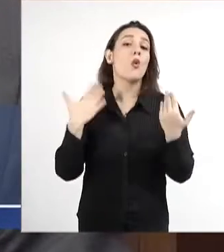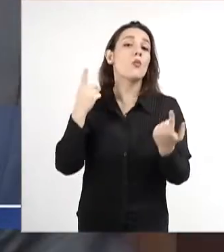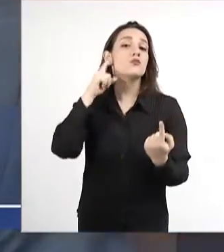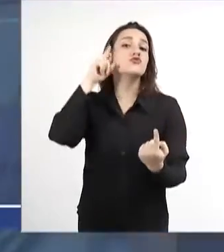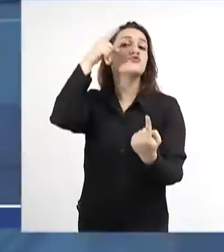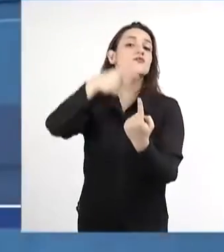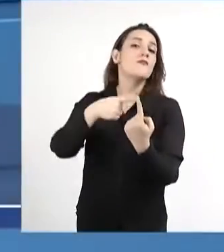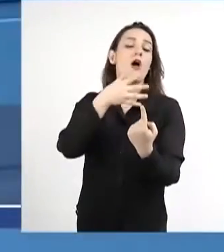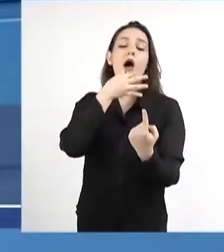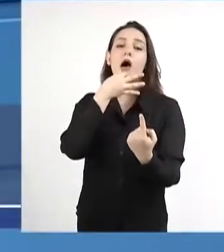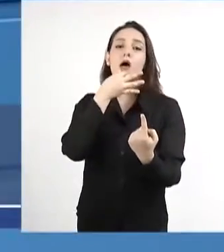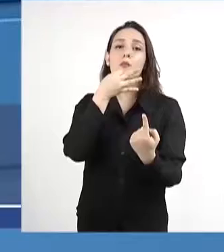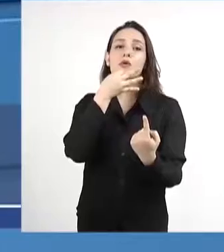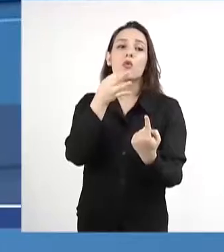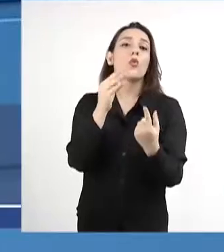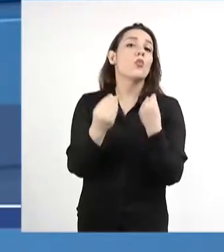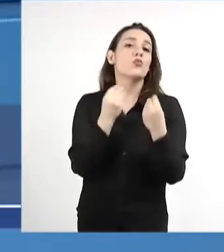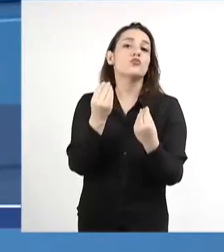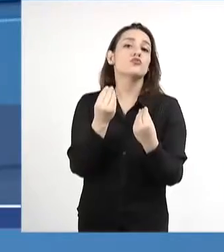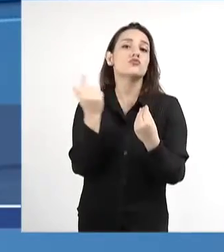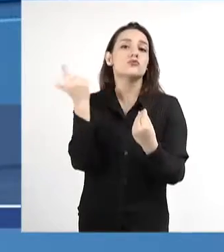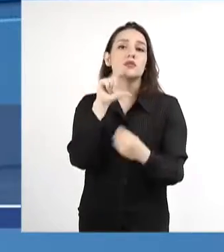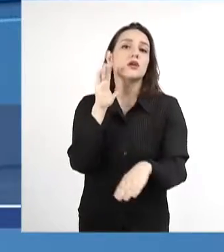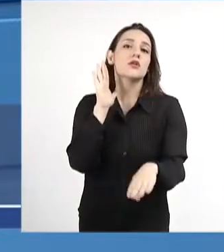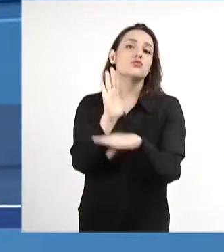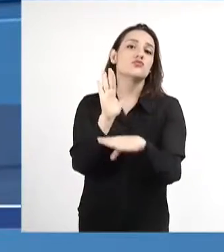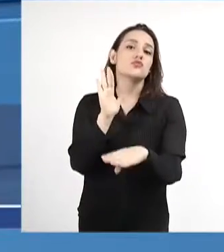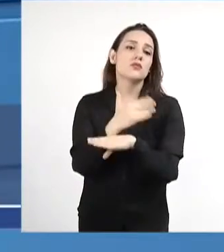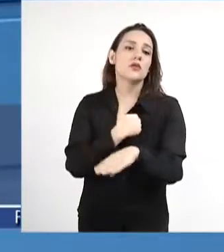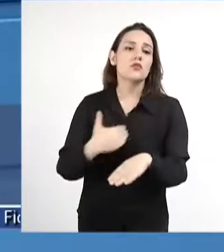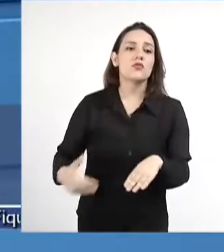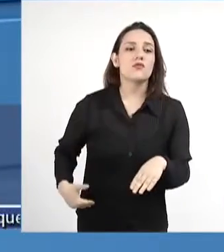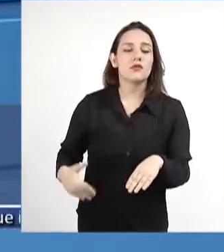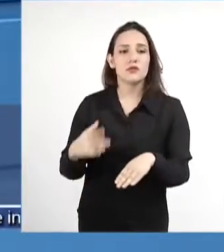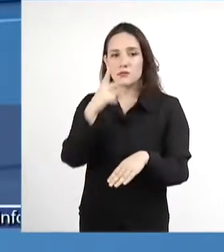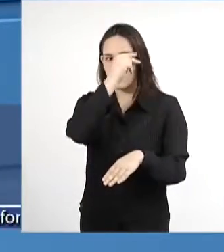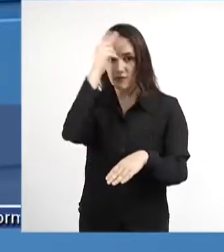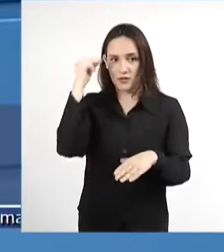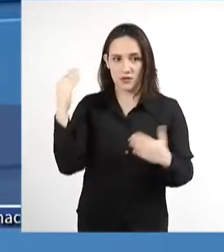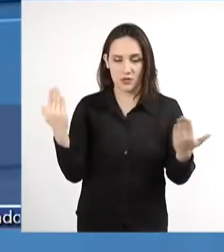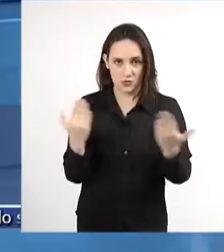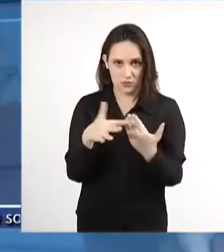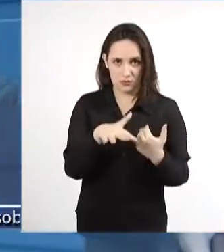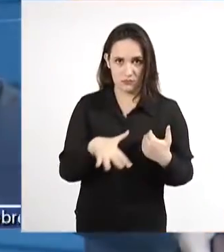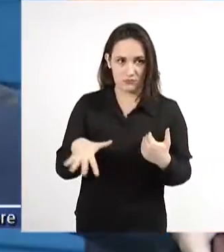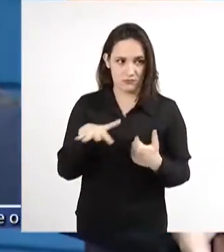perspectiva realmente de nós ajudarmos governadores e prefeitos nessa tarefa.